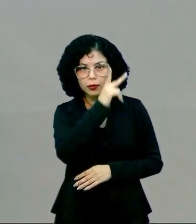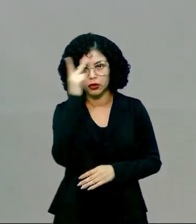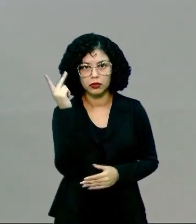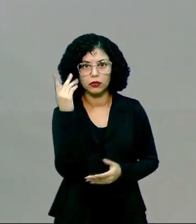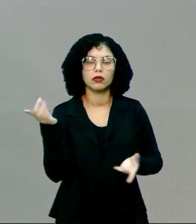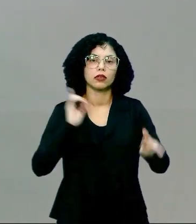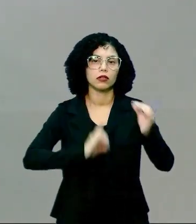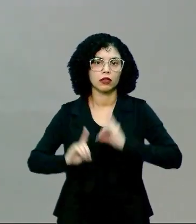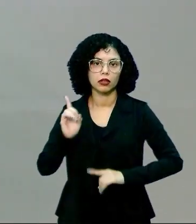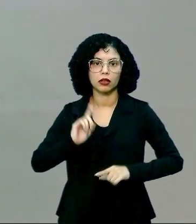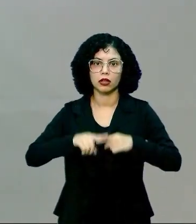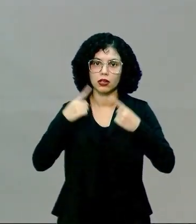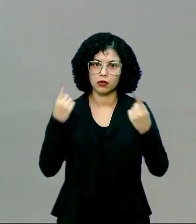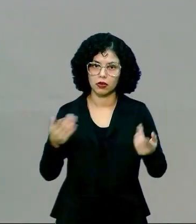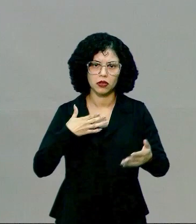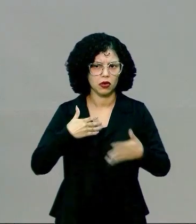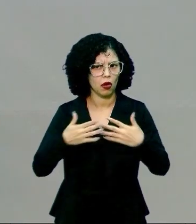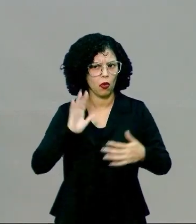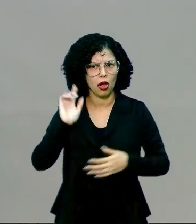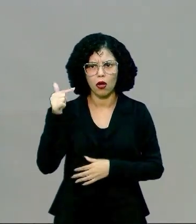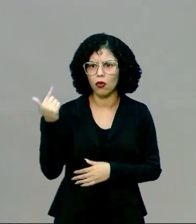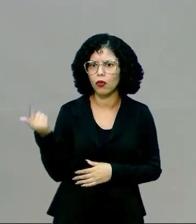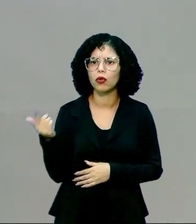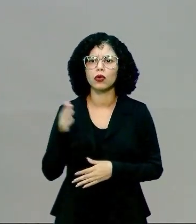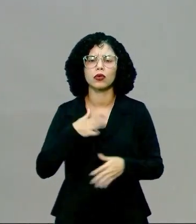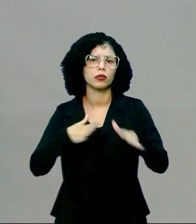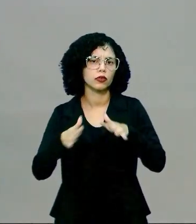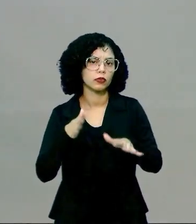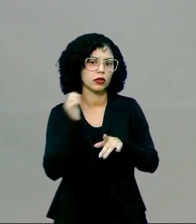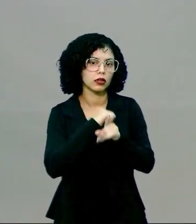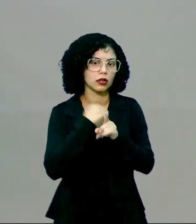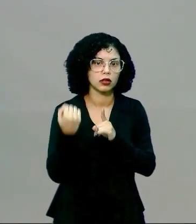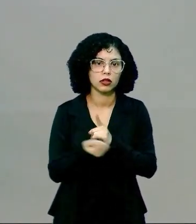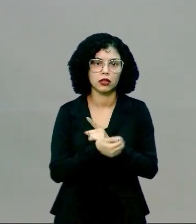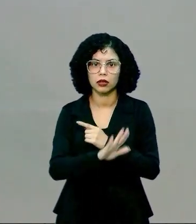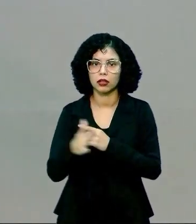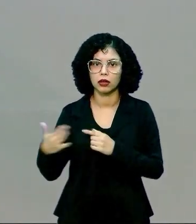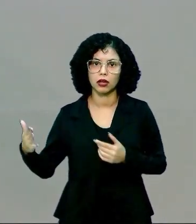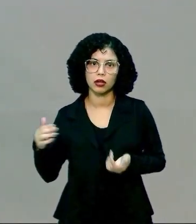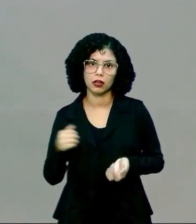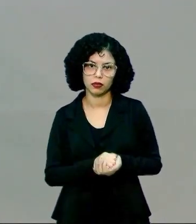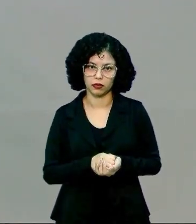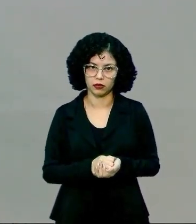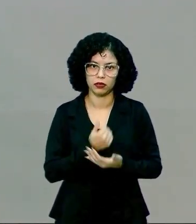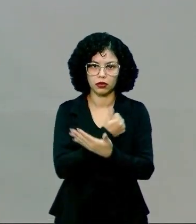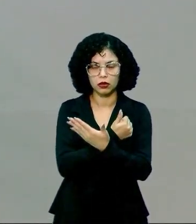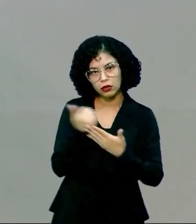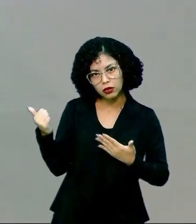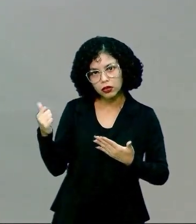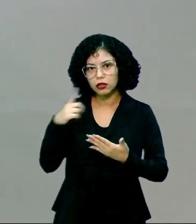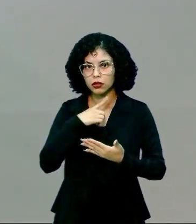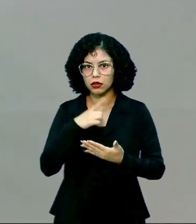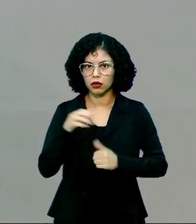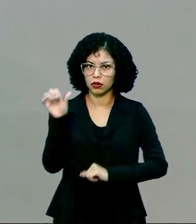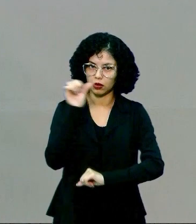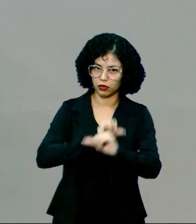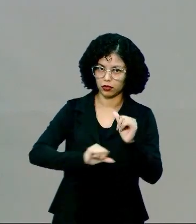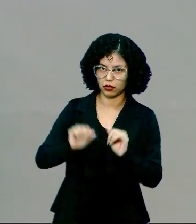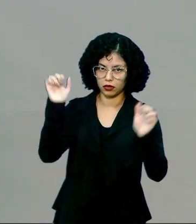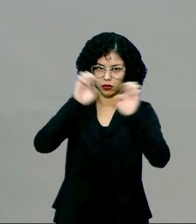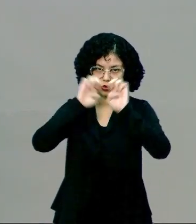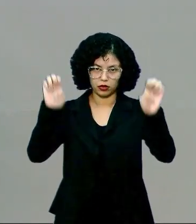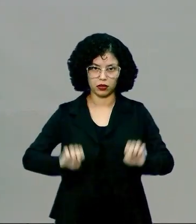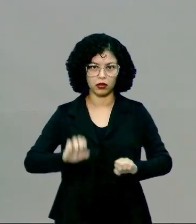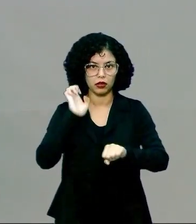com deficiência, mas todo e qualquer movimento social, quando ele age em oposição à estrutura